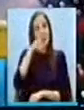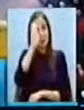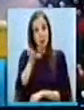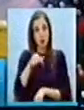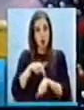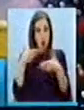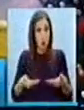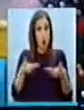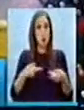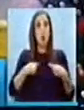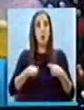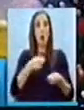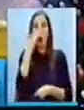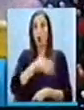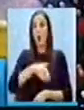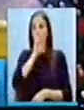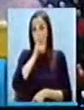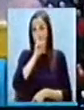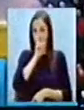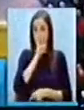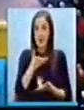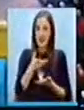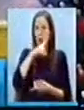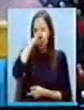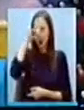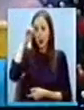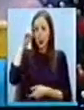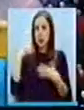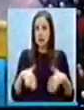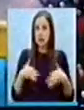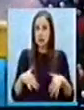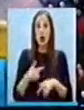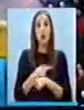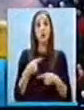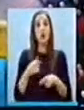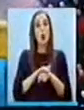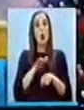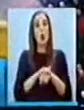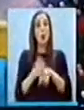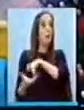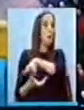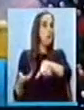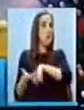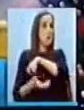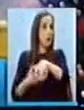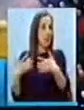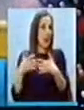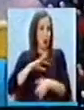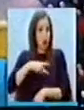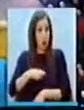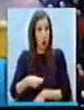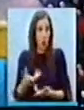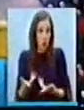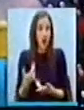atualmente, o mercado do petróleo está com dificuldades, nomeadamente devido aos conflitos mundiais. Por isso, há aqui toda